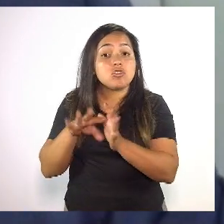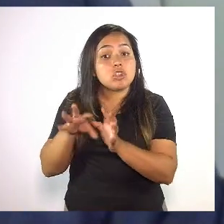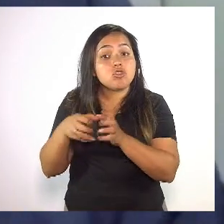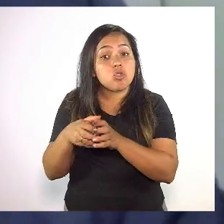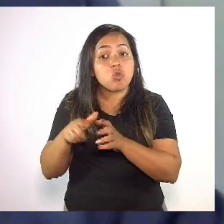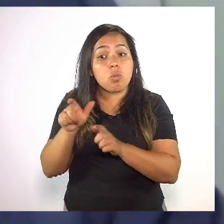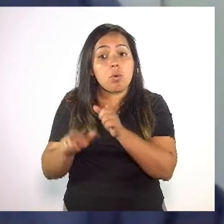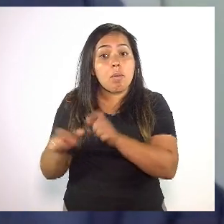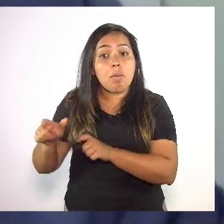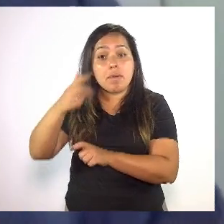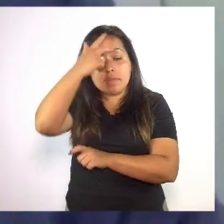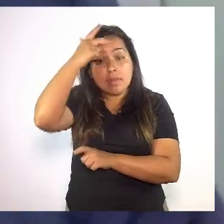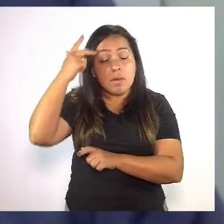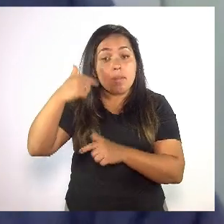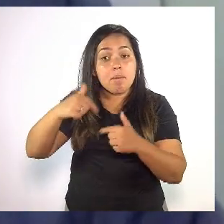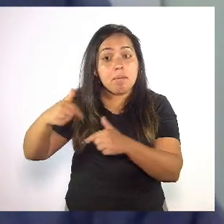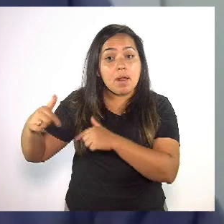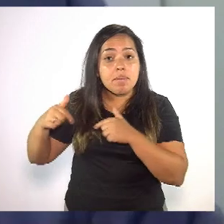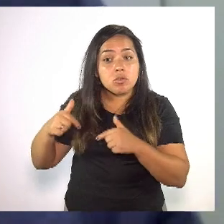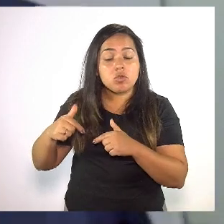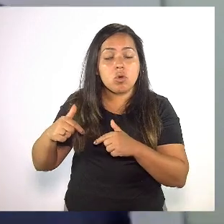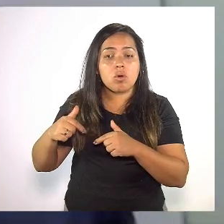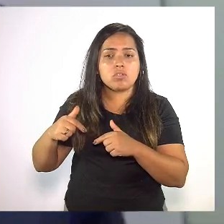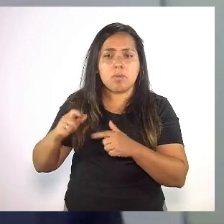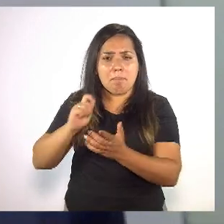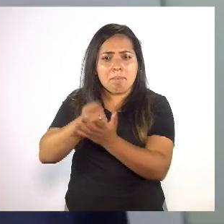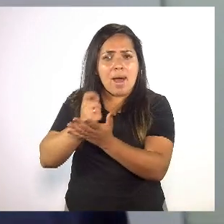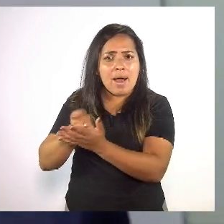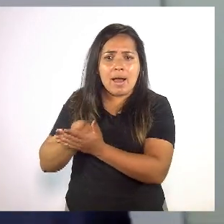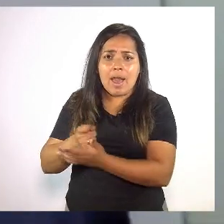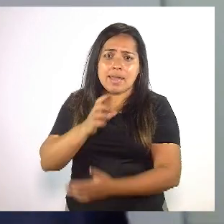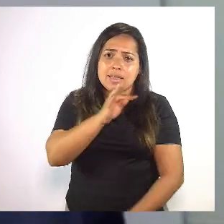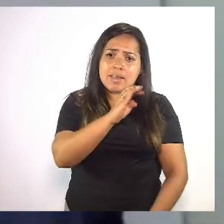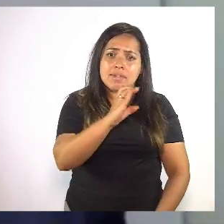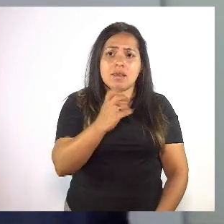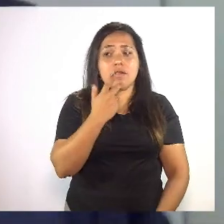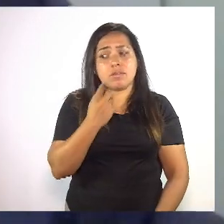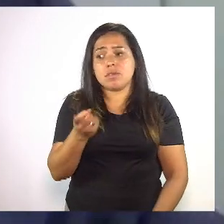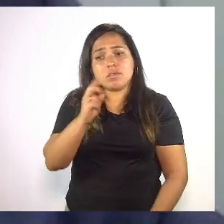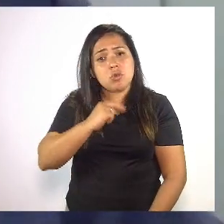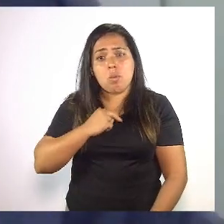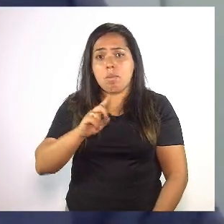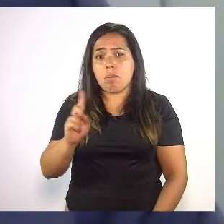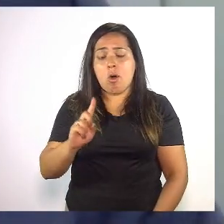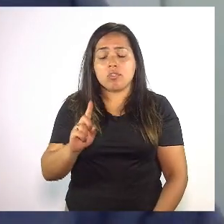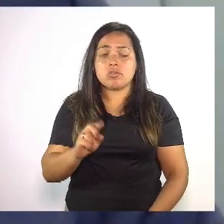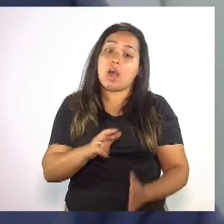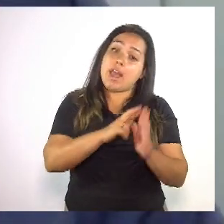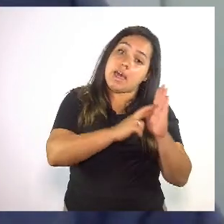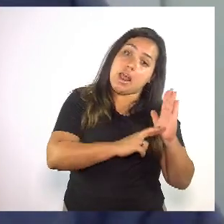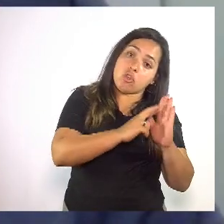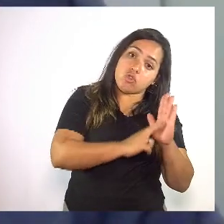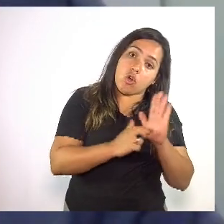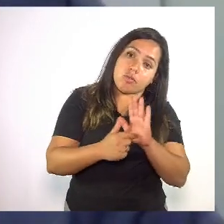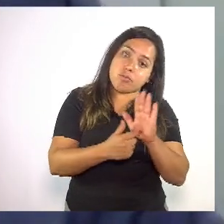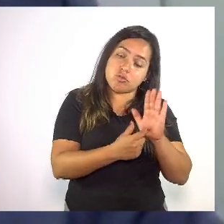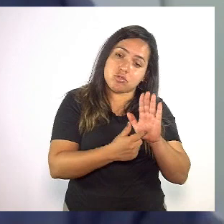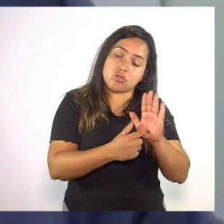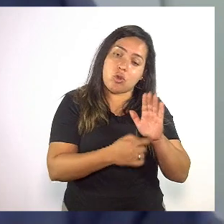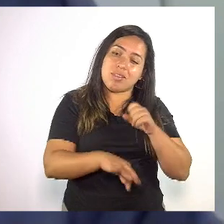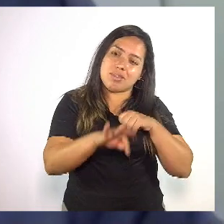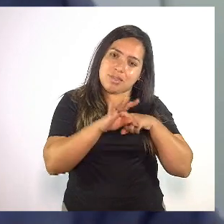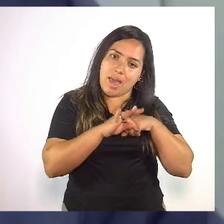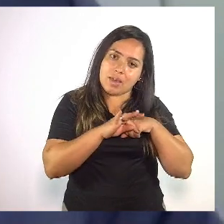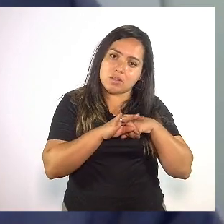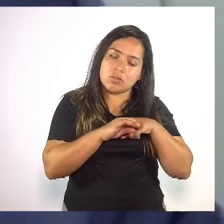recursos dos royalties, foi aplicado pelo Tribunal de Contas. Então, o Tribunal de Contas ele apresentou um relatório técnico buscando